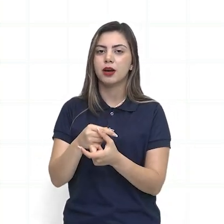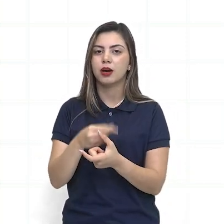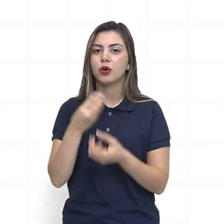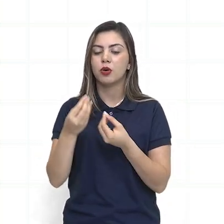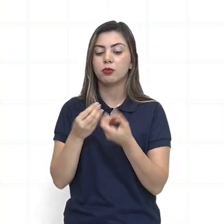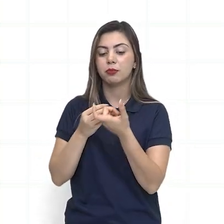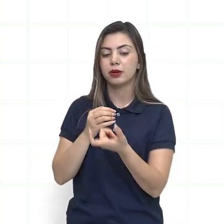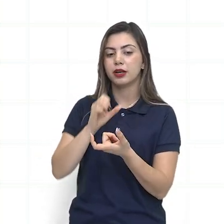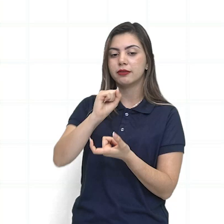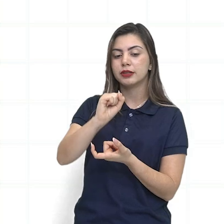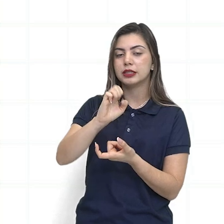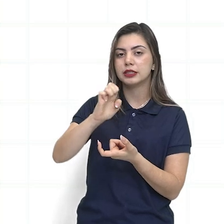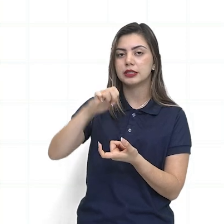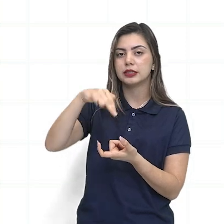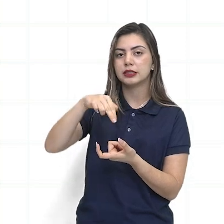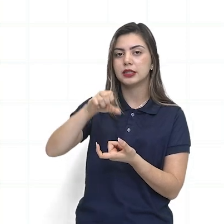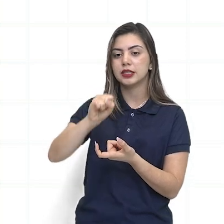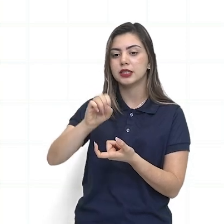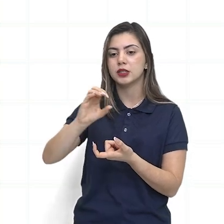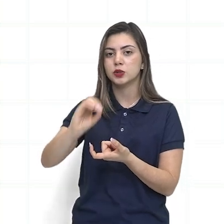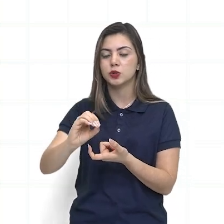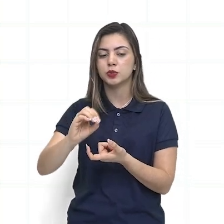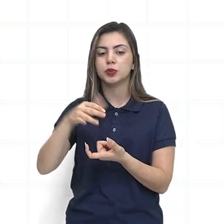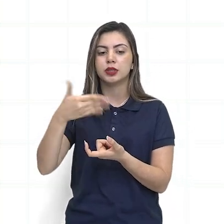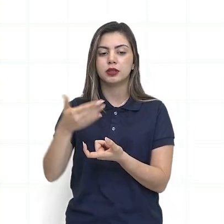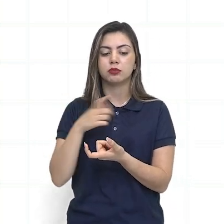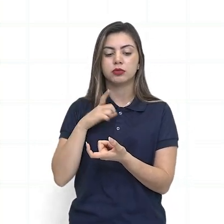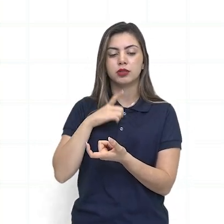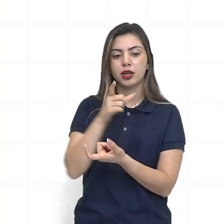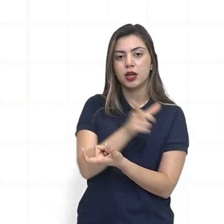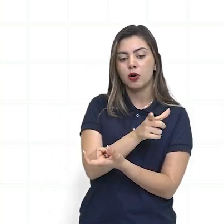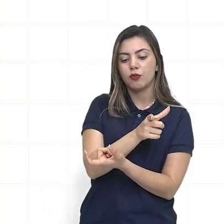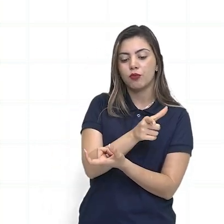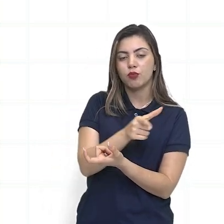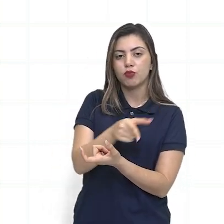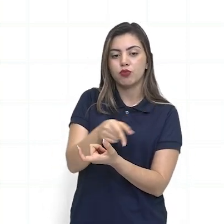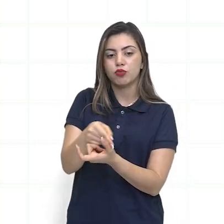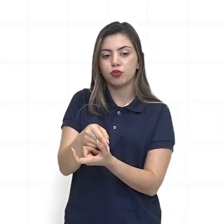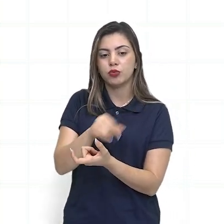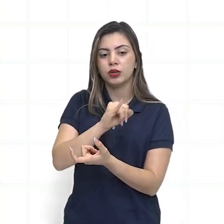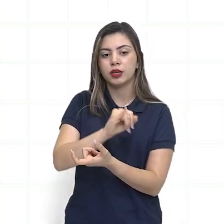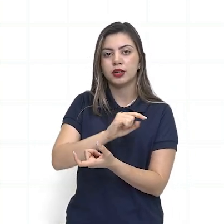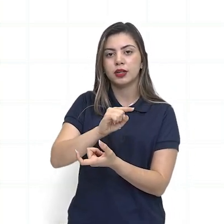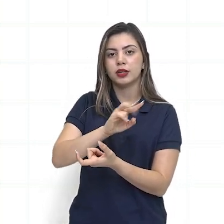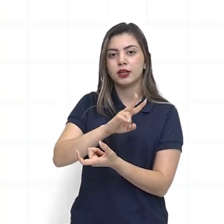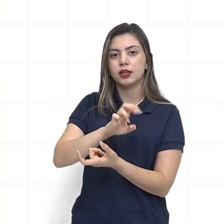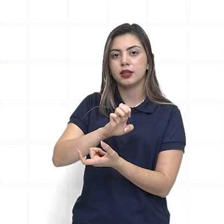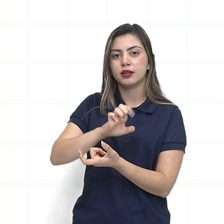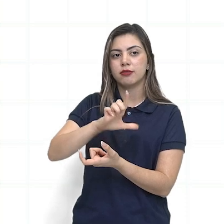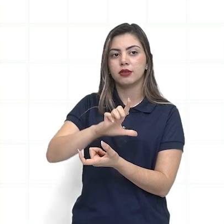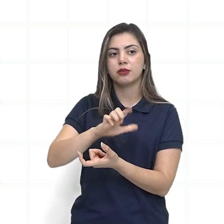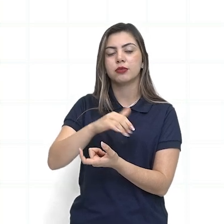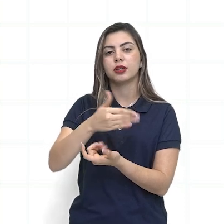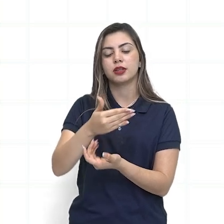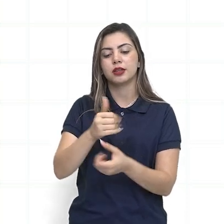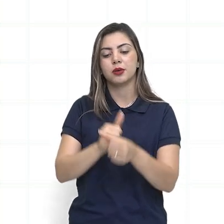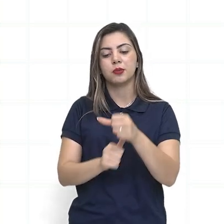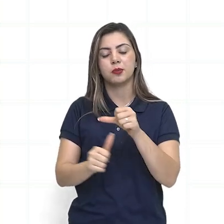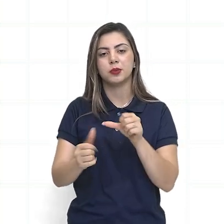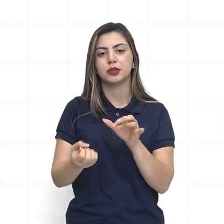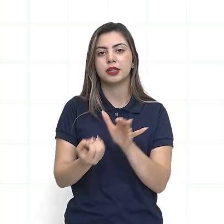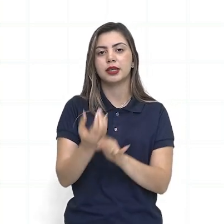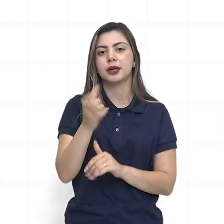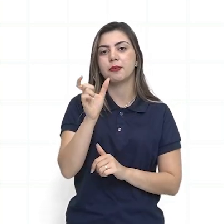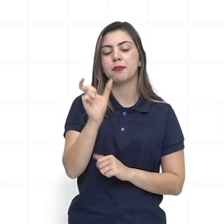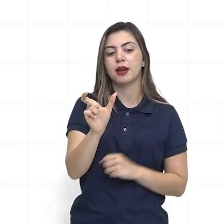palavra senso. Quando eu acrescentei o sufixo ível, eu formei